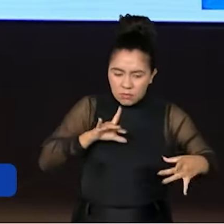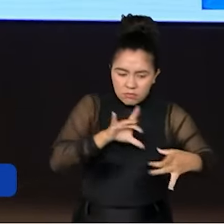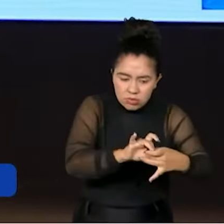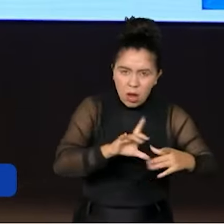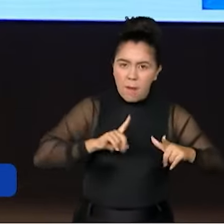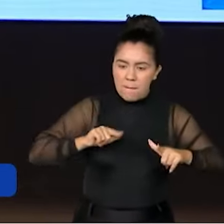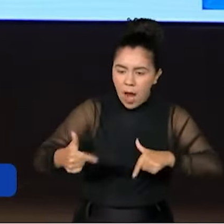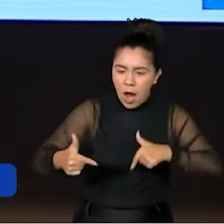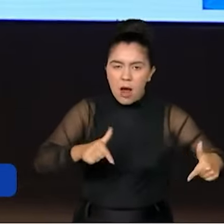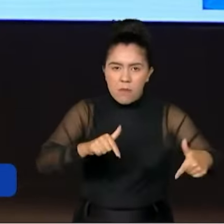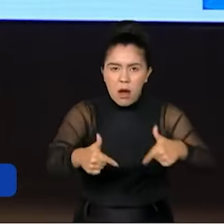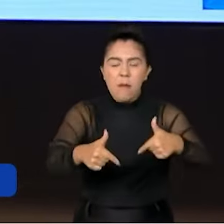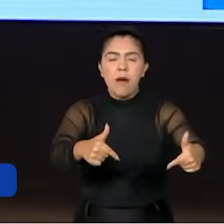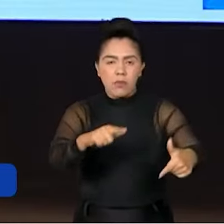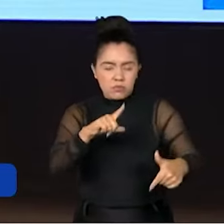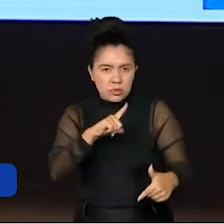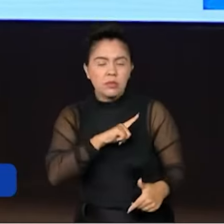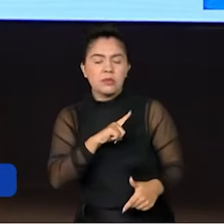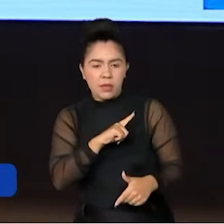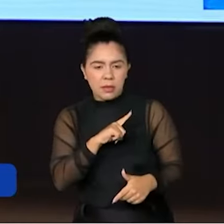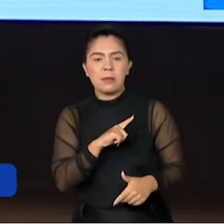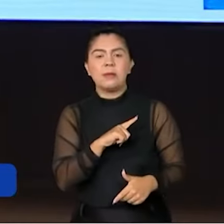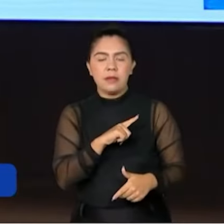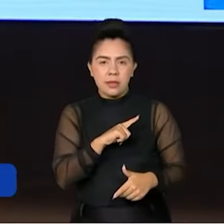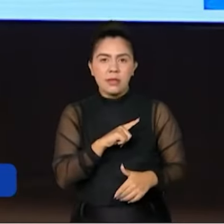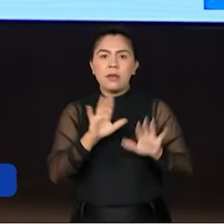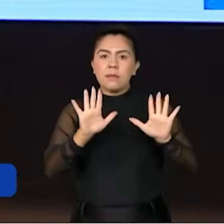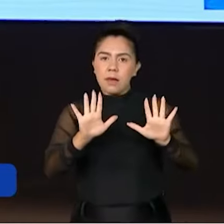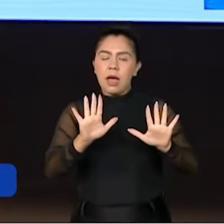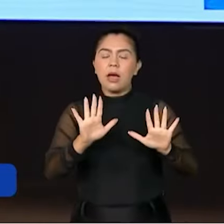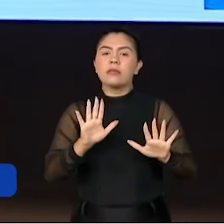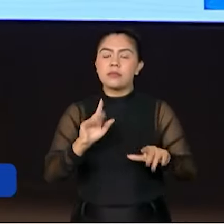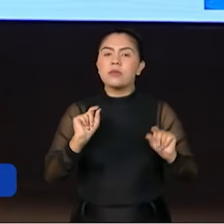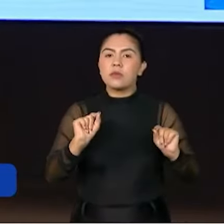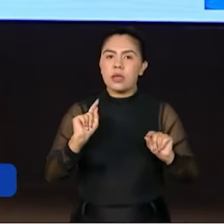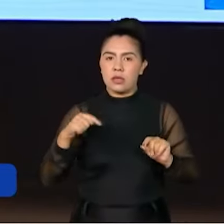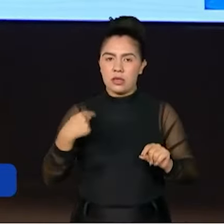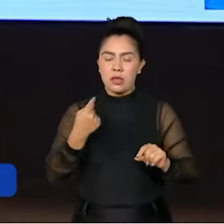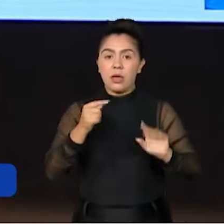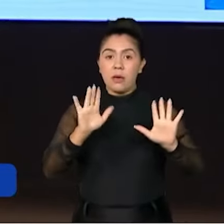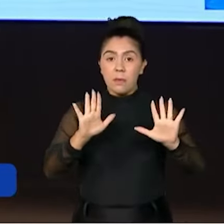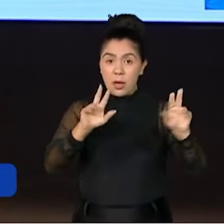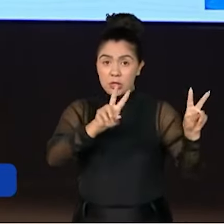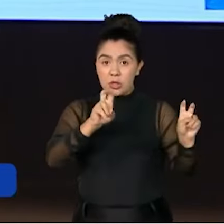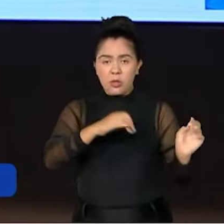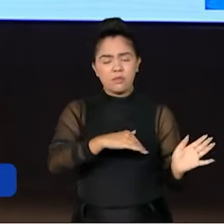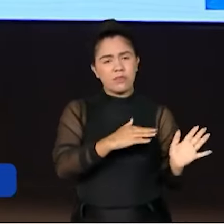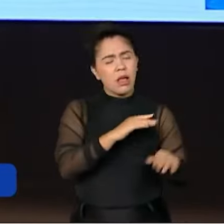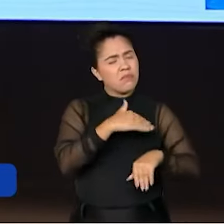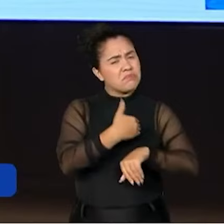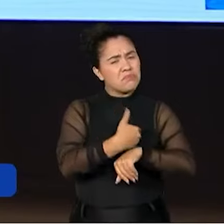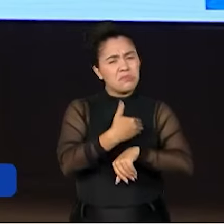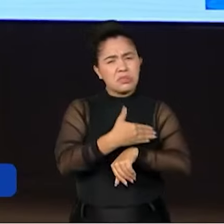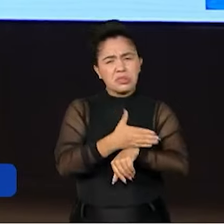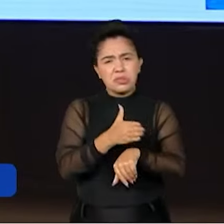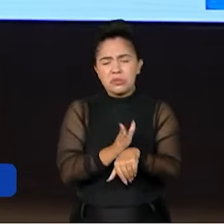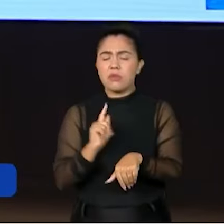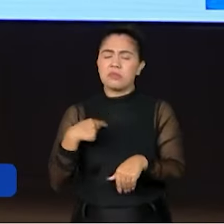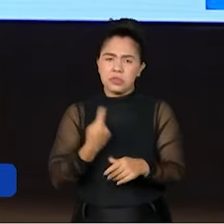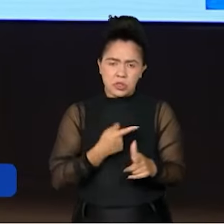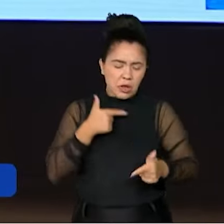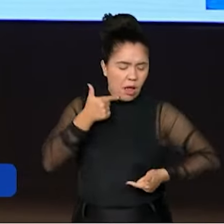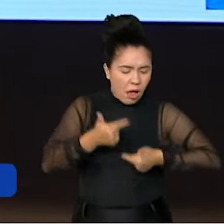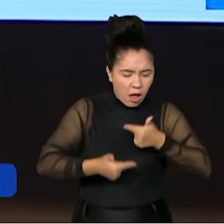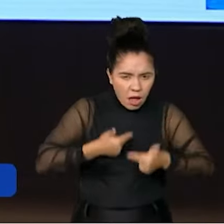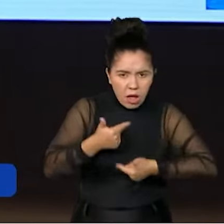diretamente ligada à ação do governo federal, de que nós não iríamos atuar. O tempo todo nós atuamos, trabalhamos de